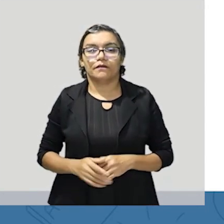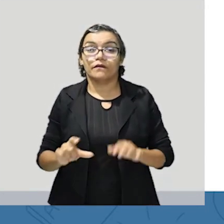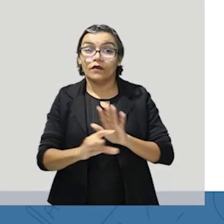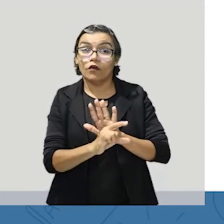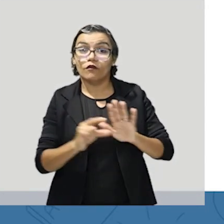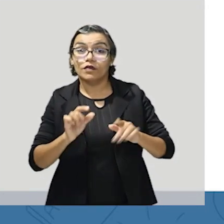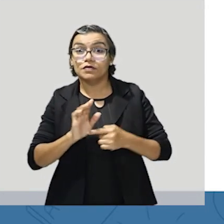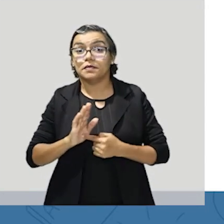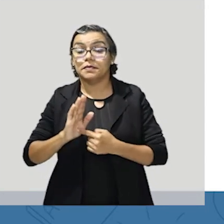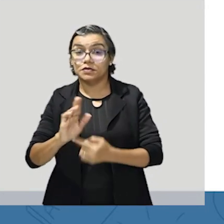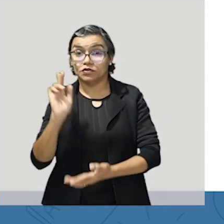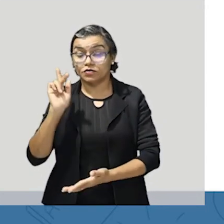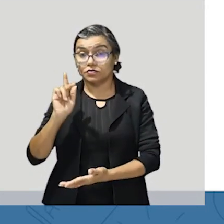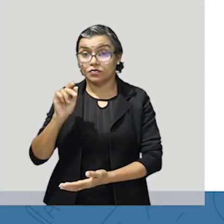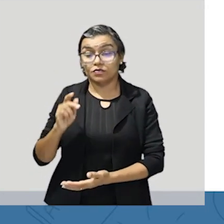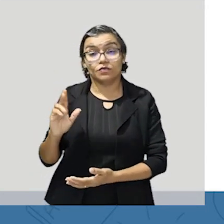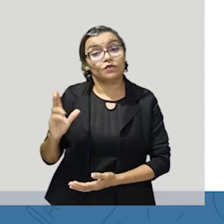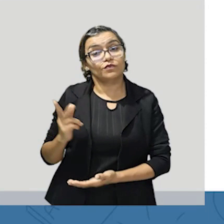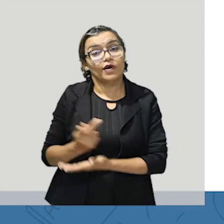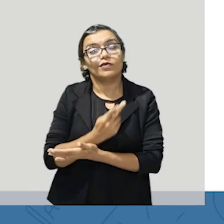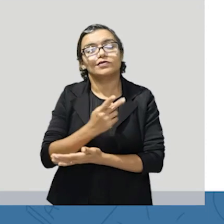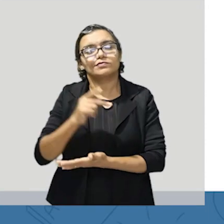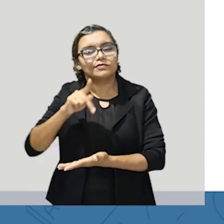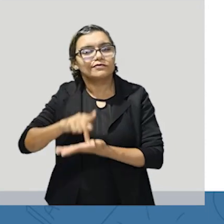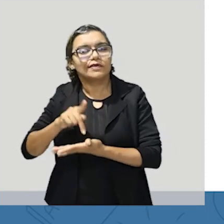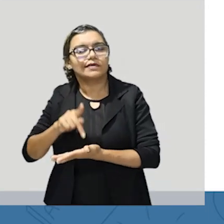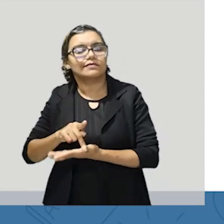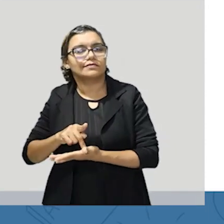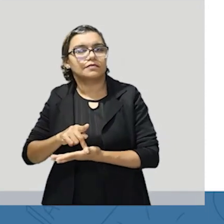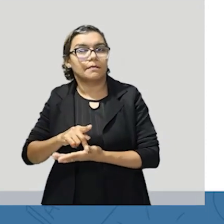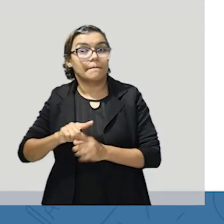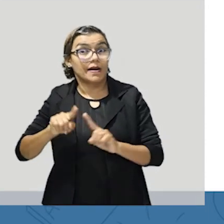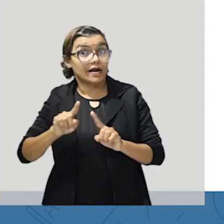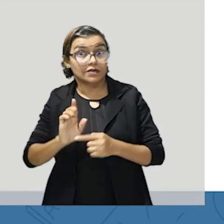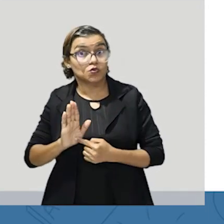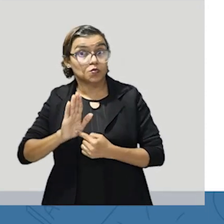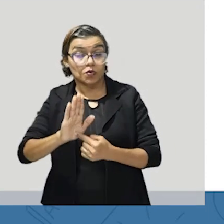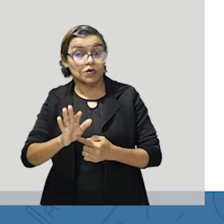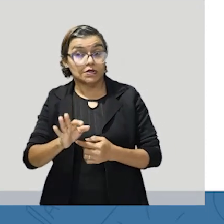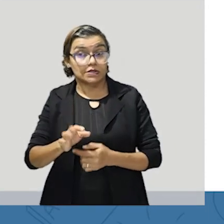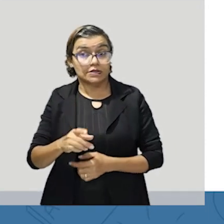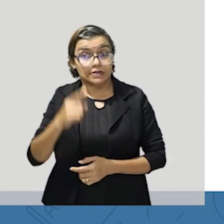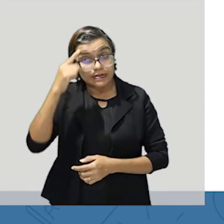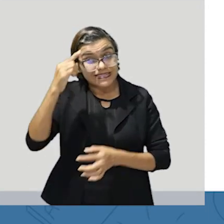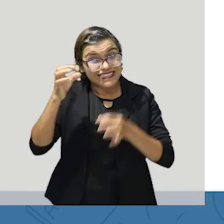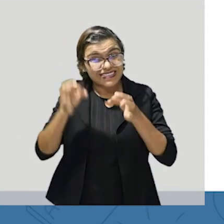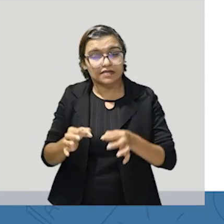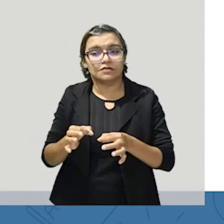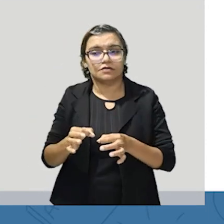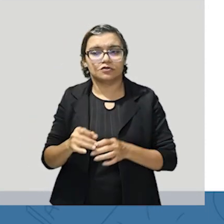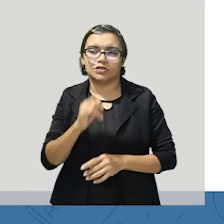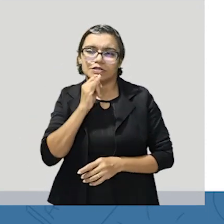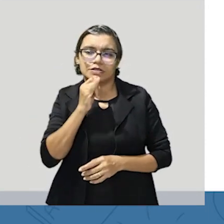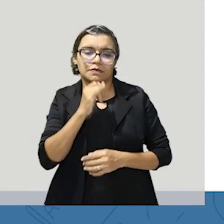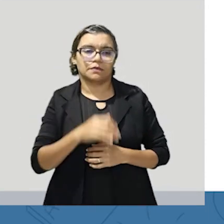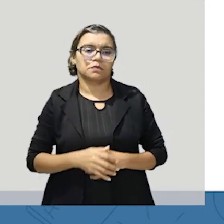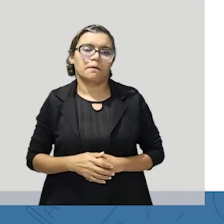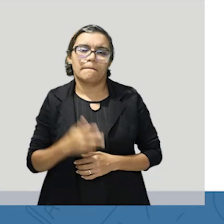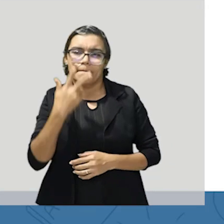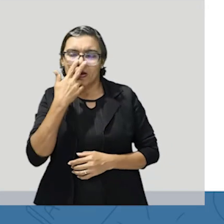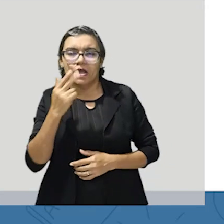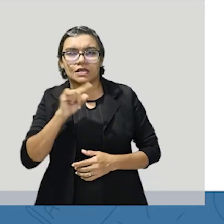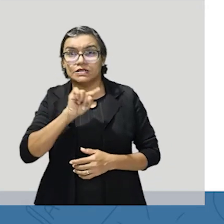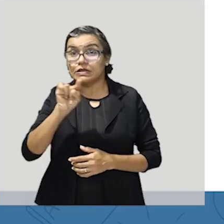verso que apresenta um fato que se que se manifestar certeza situado no plano da hipótese é o que é apenas